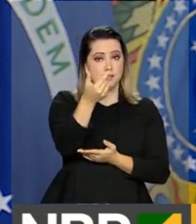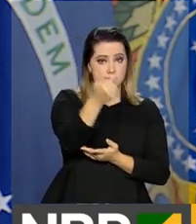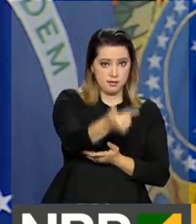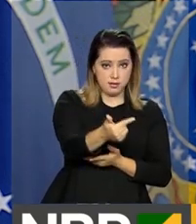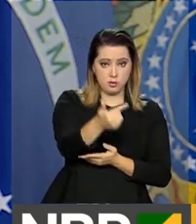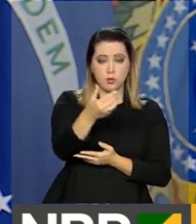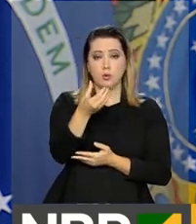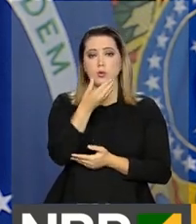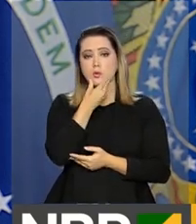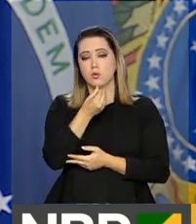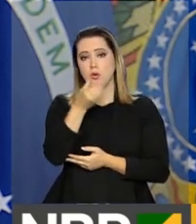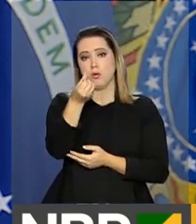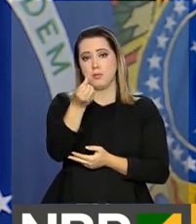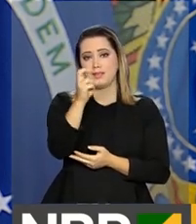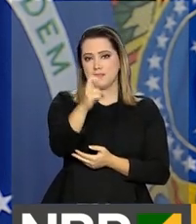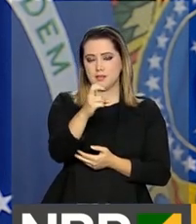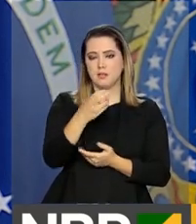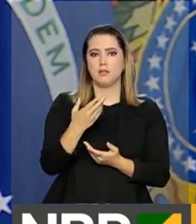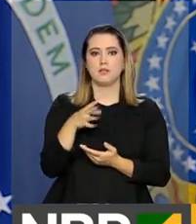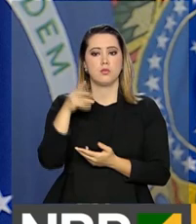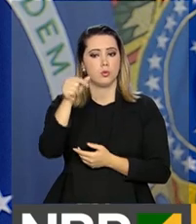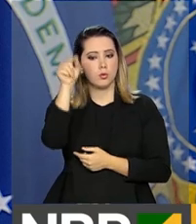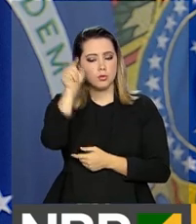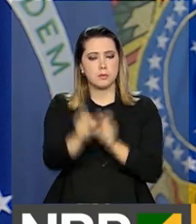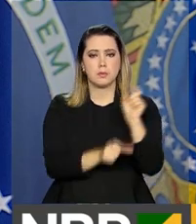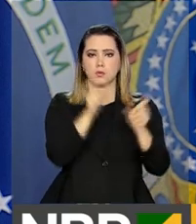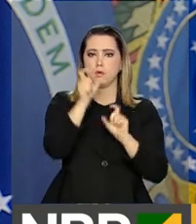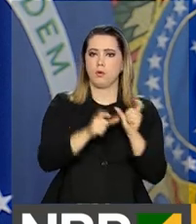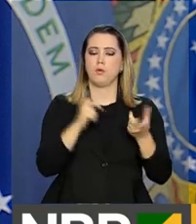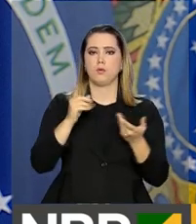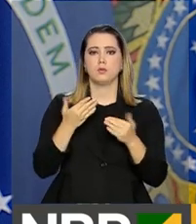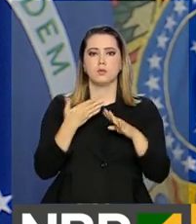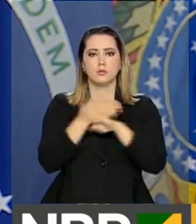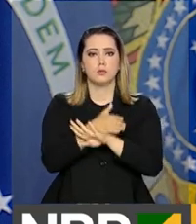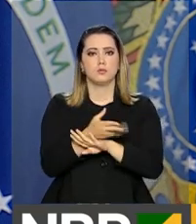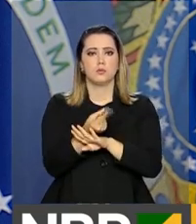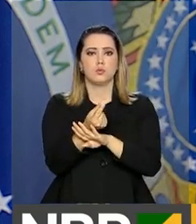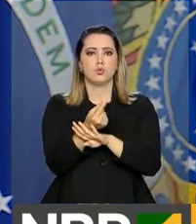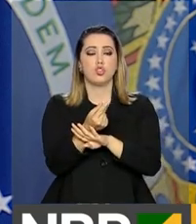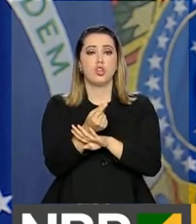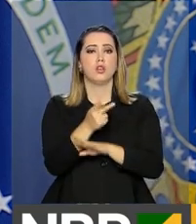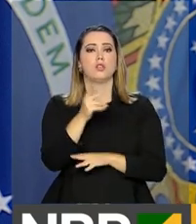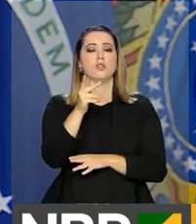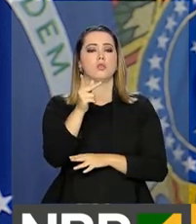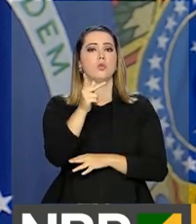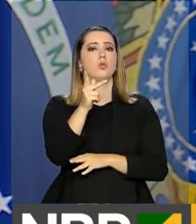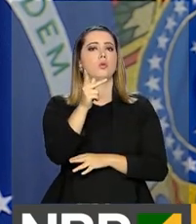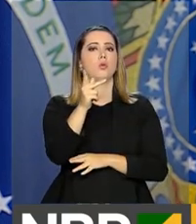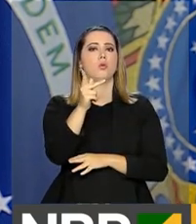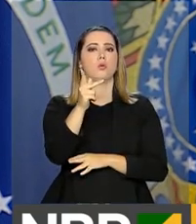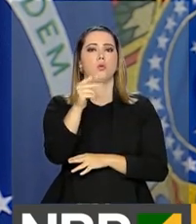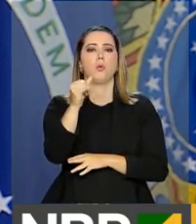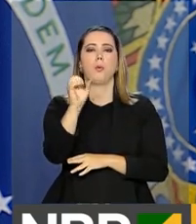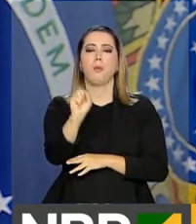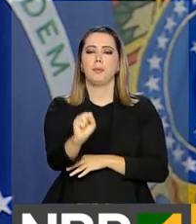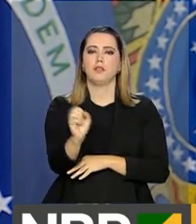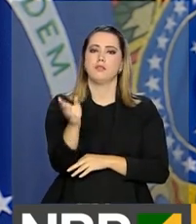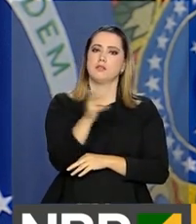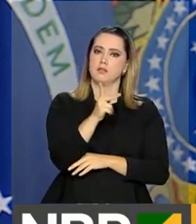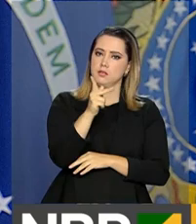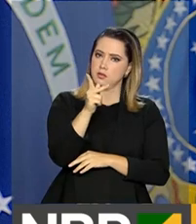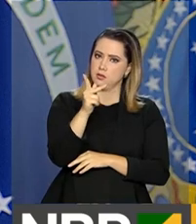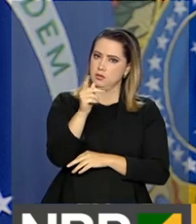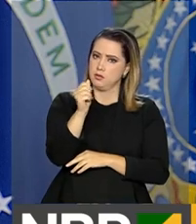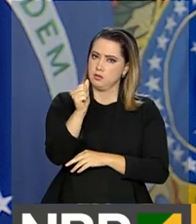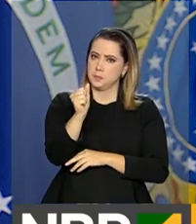agora em 2017 serão pessoas com acesso aos seus recursos do pis e do pasep